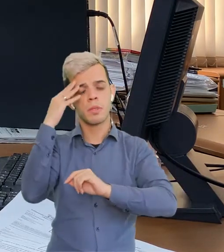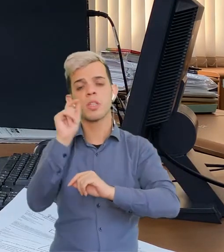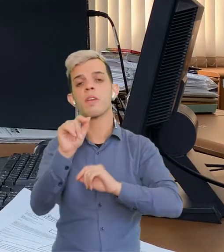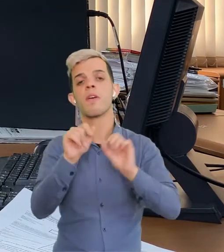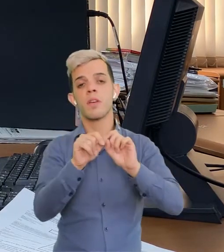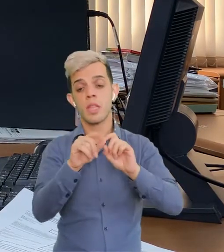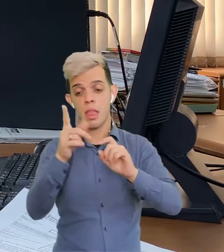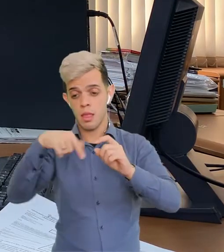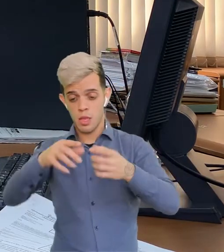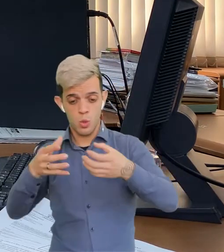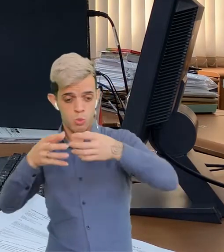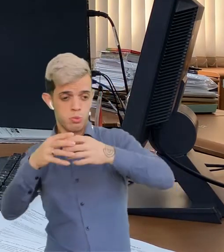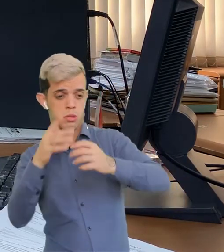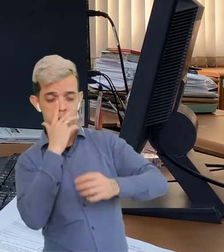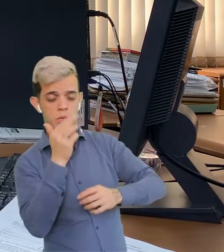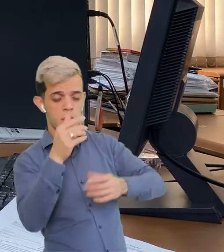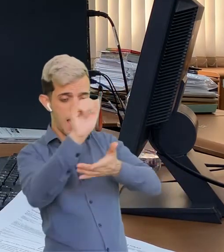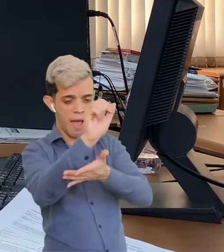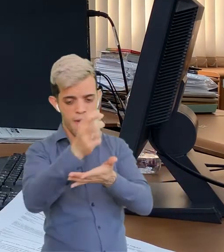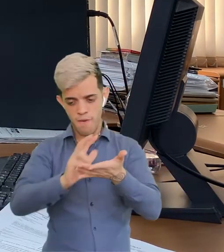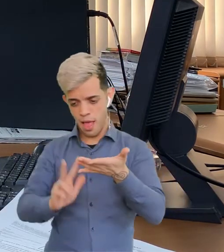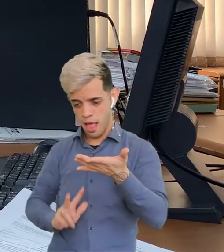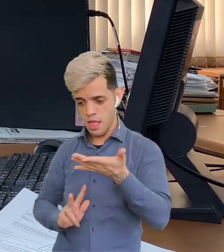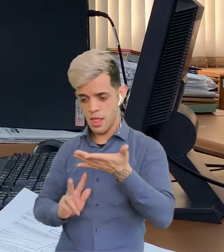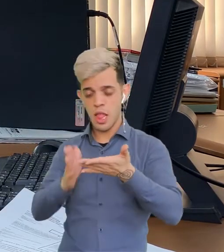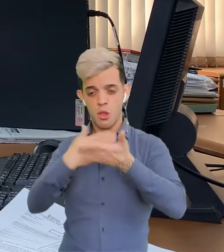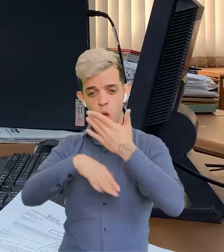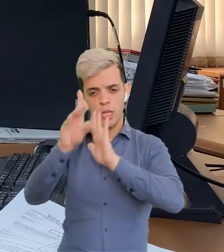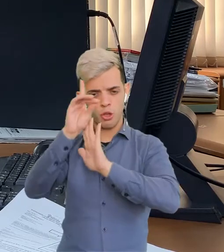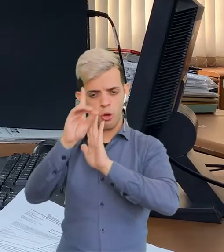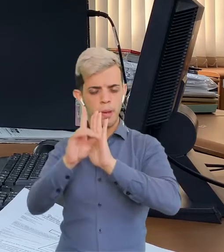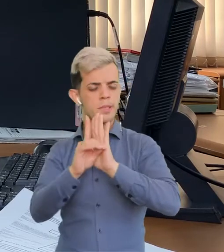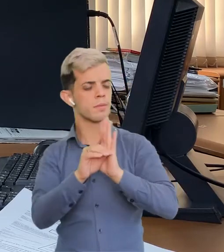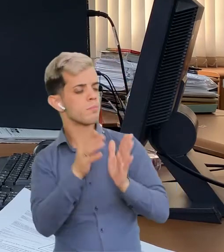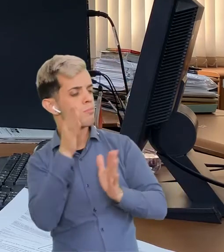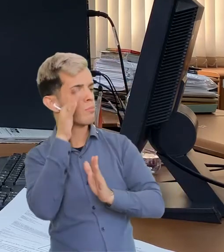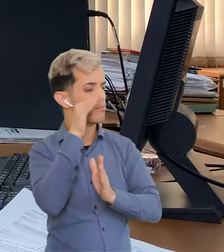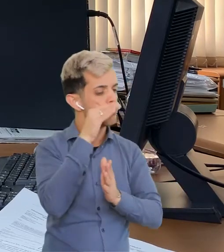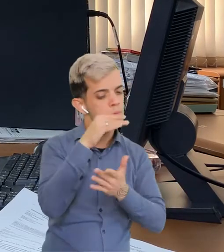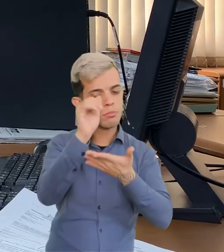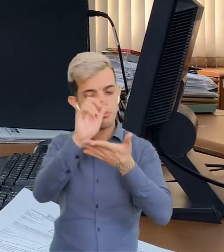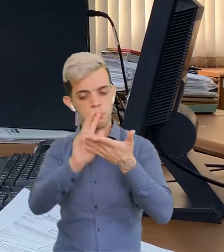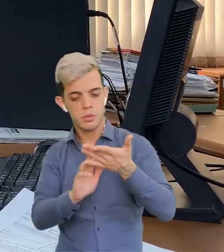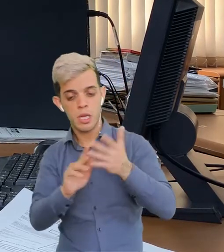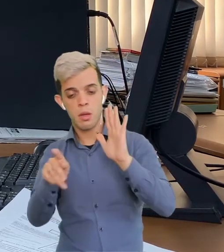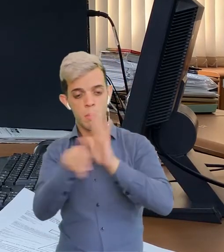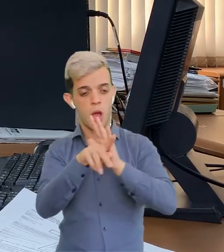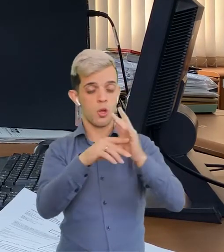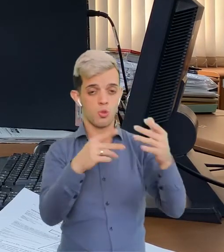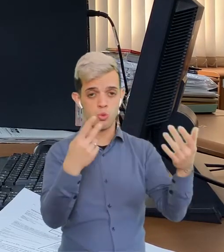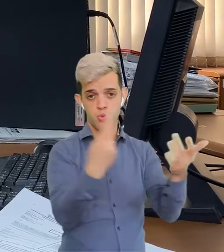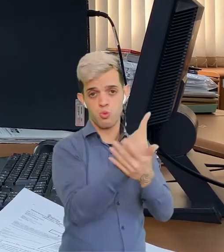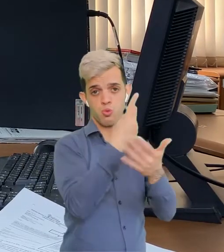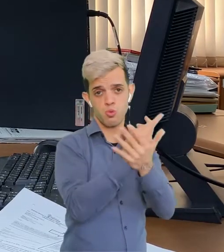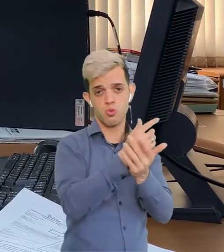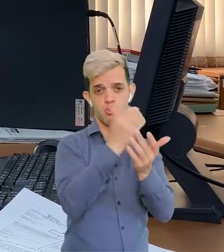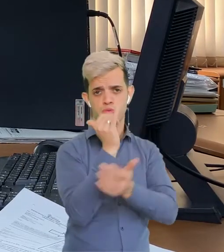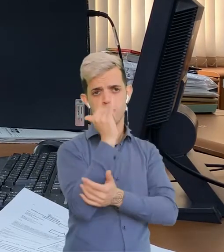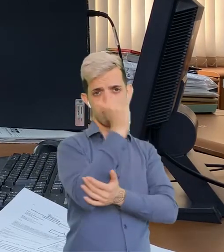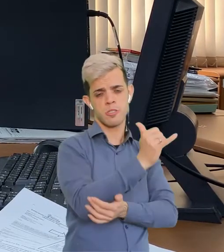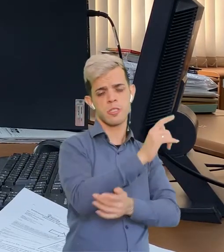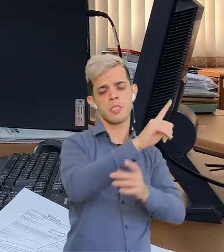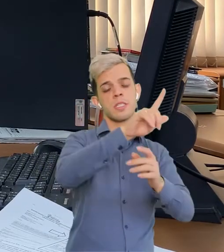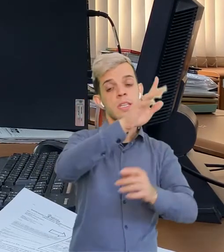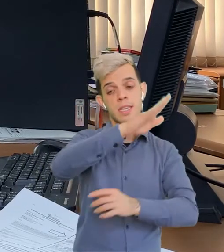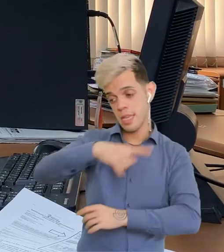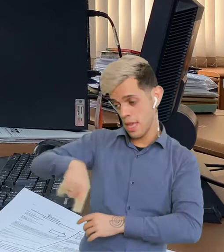nele que a comissão judicante faz toda a análise dos documentos apresentados, da infração e é nesse documento